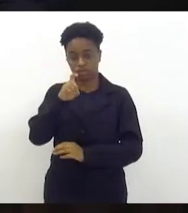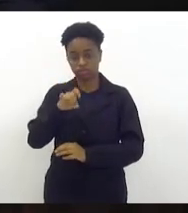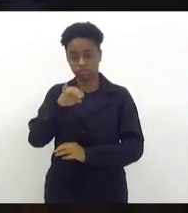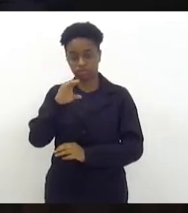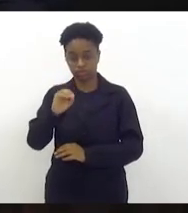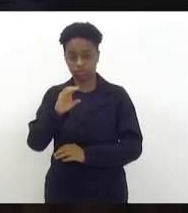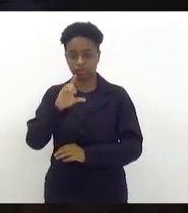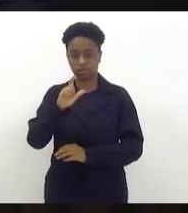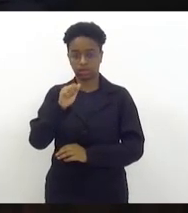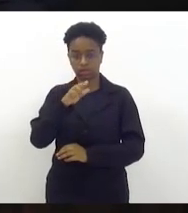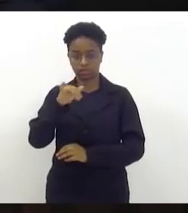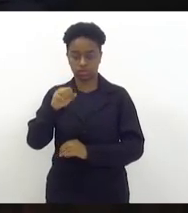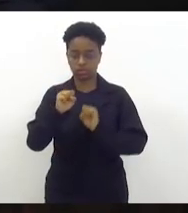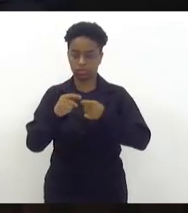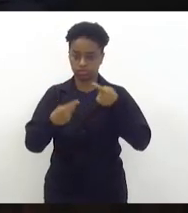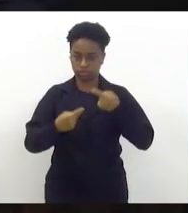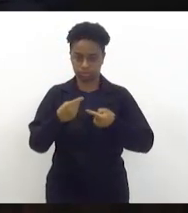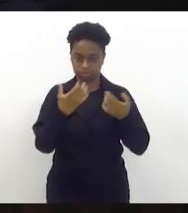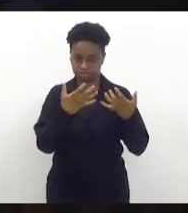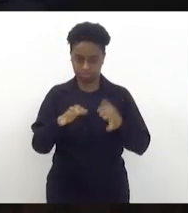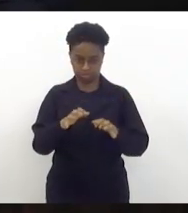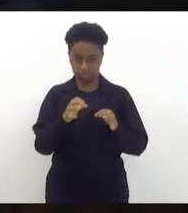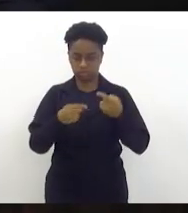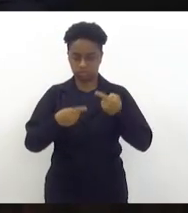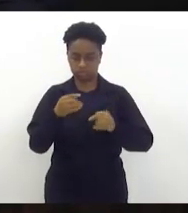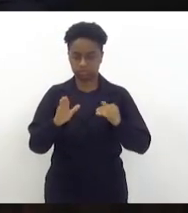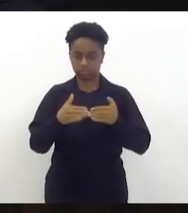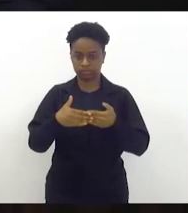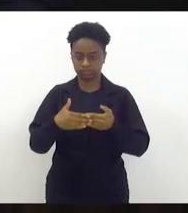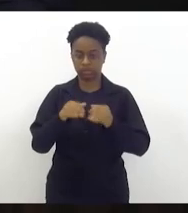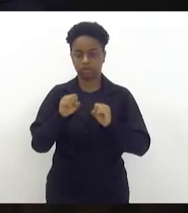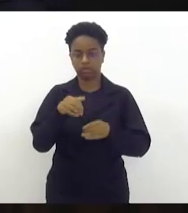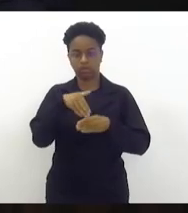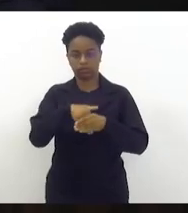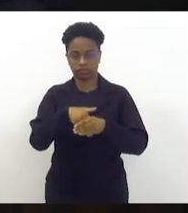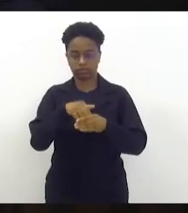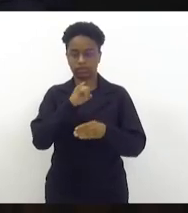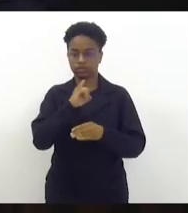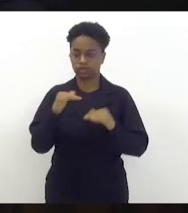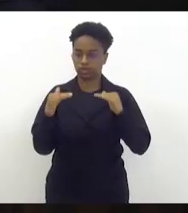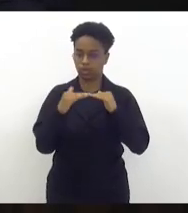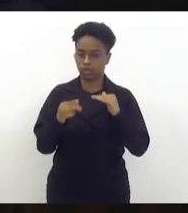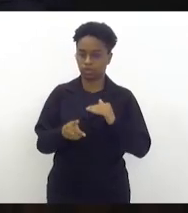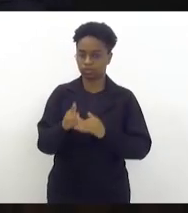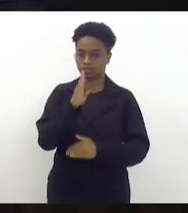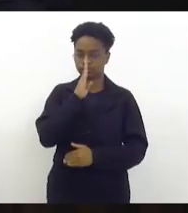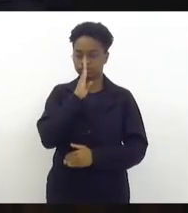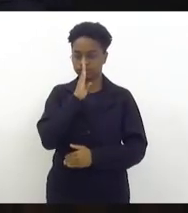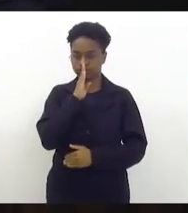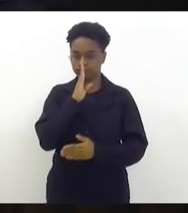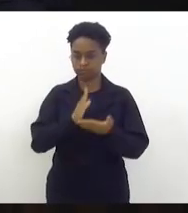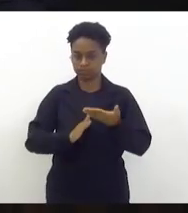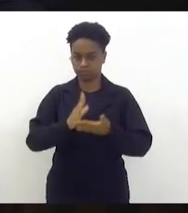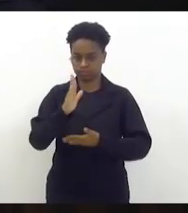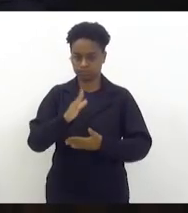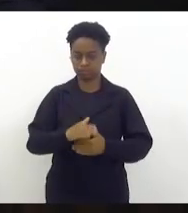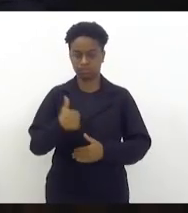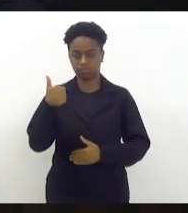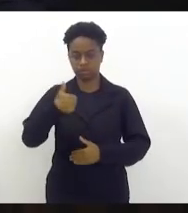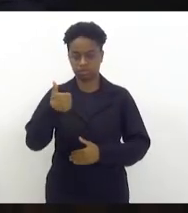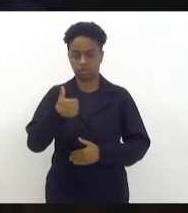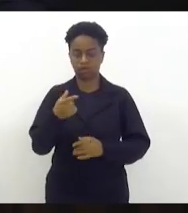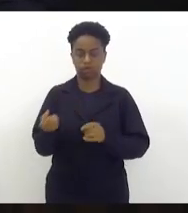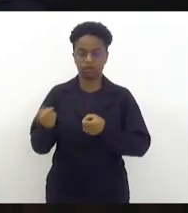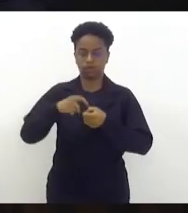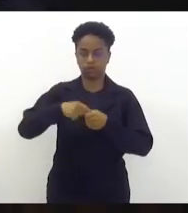Em discussão, não havendo quem queira discutir, encerrada a discussão. Em votação, senhores que aprovam, permaneçam como estão. Aprovado em primeira e